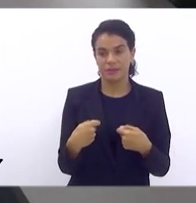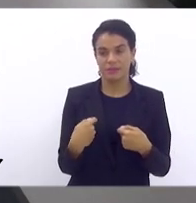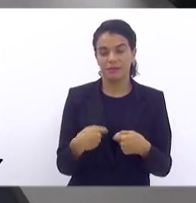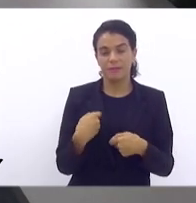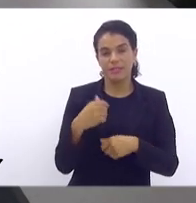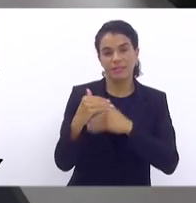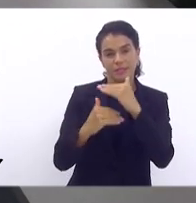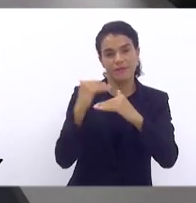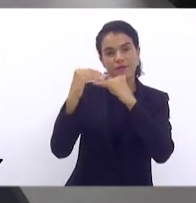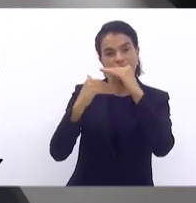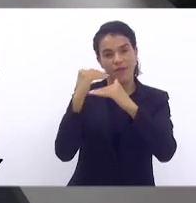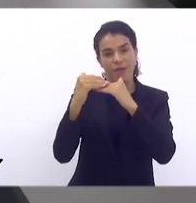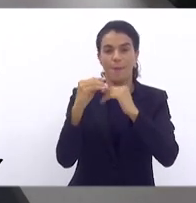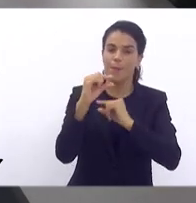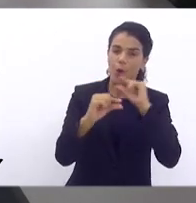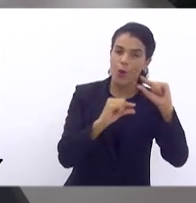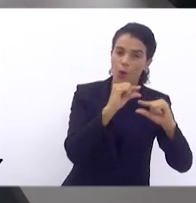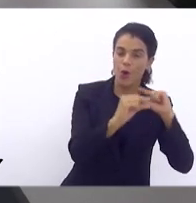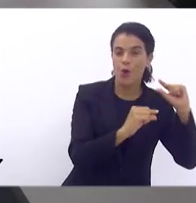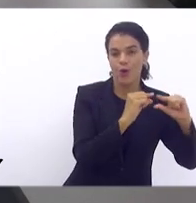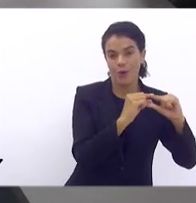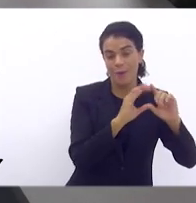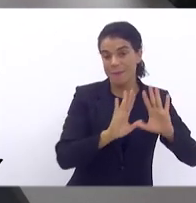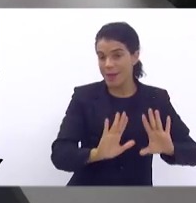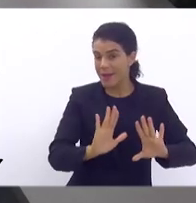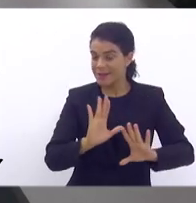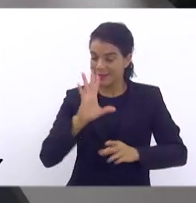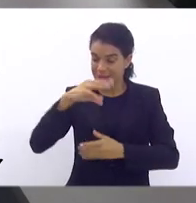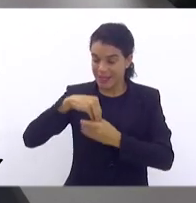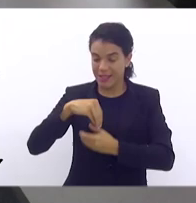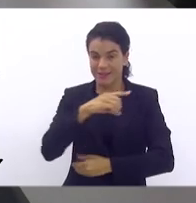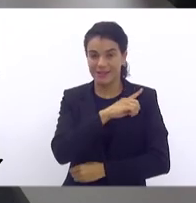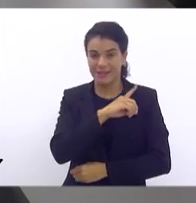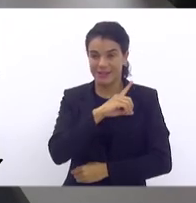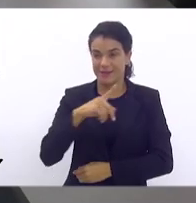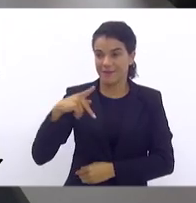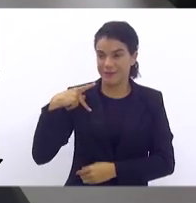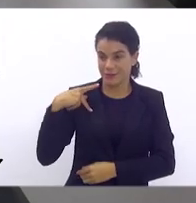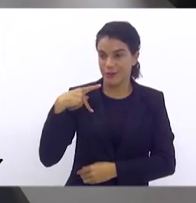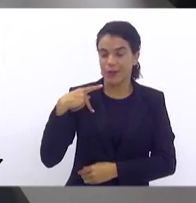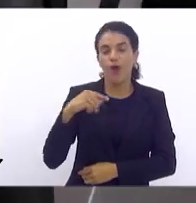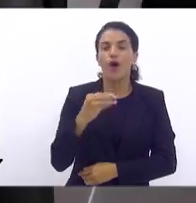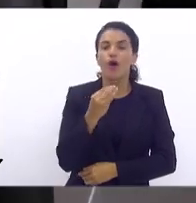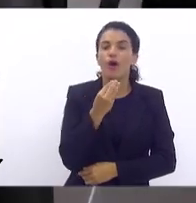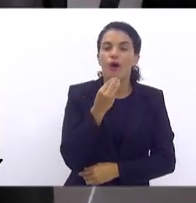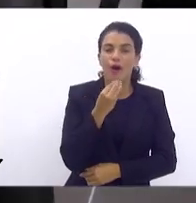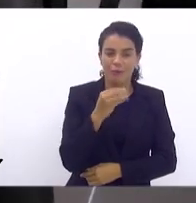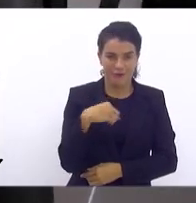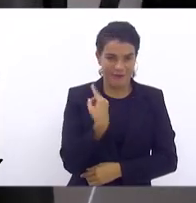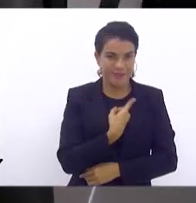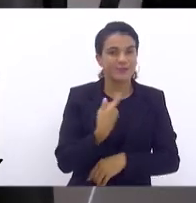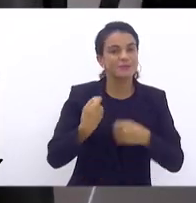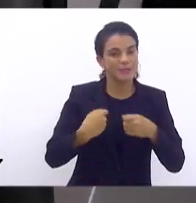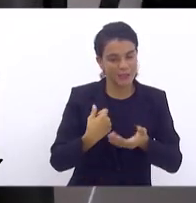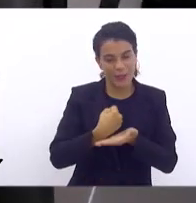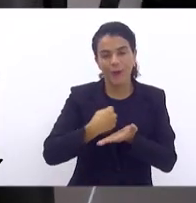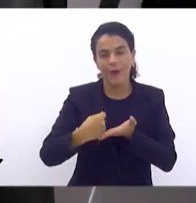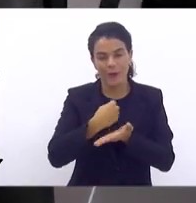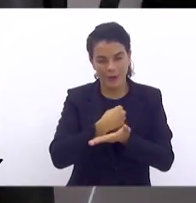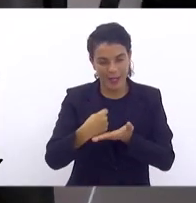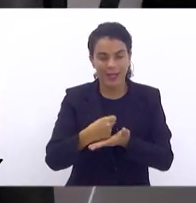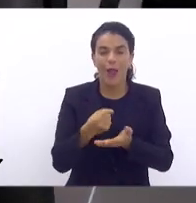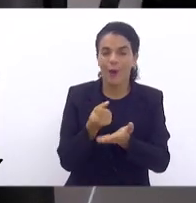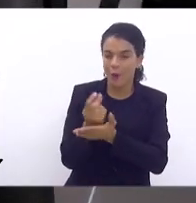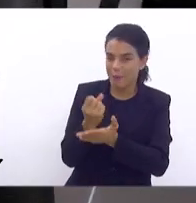desenvolvendo aos poucos mas na Defensoria o que eu posso falar é que a gente Óbvio a gente tem que contratar né